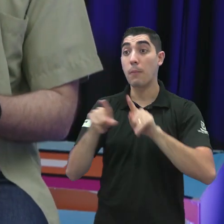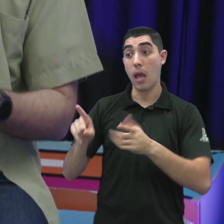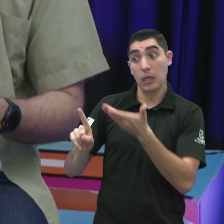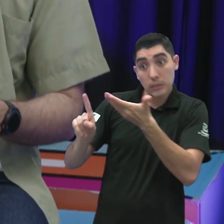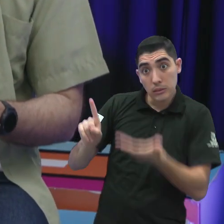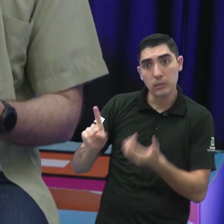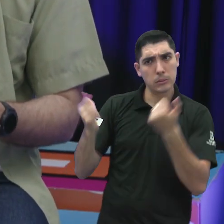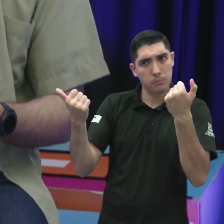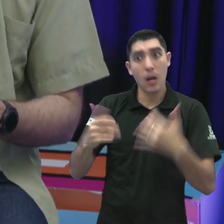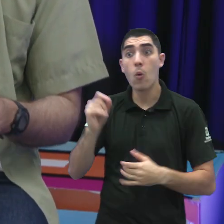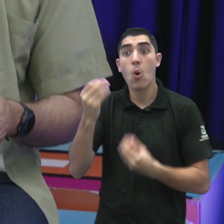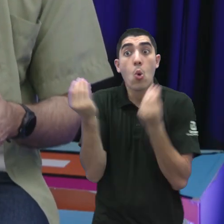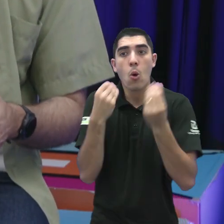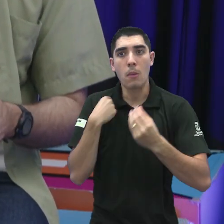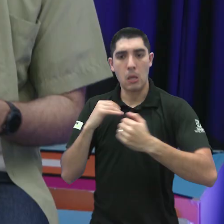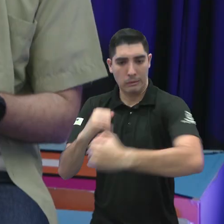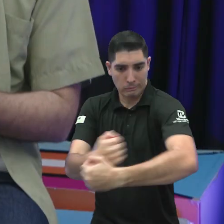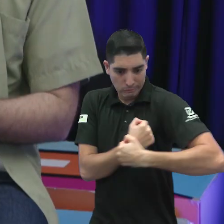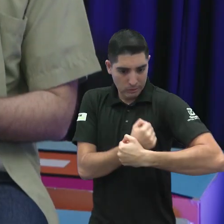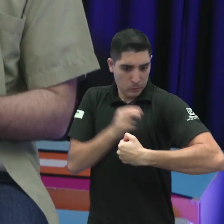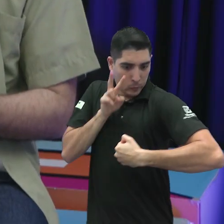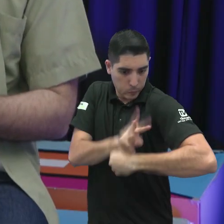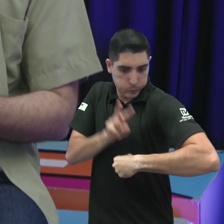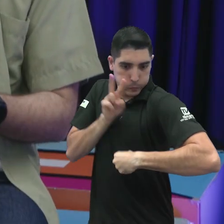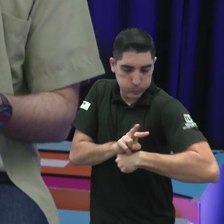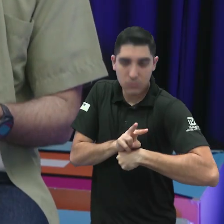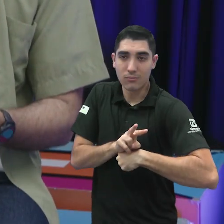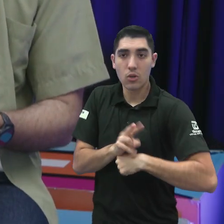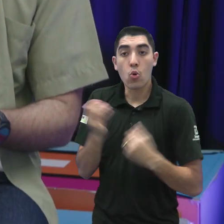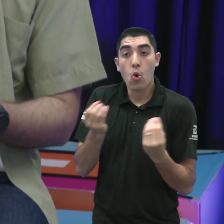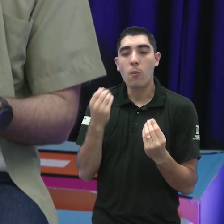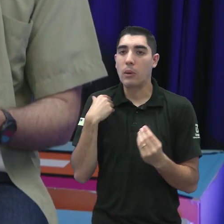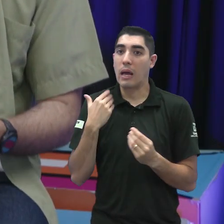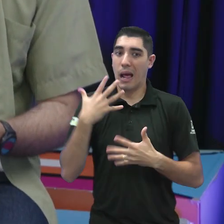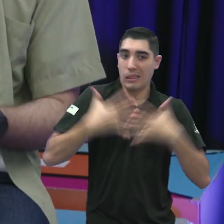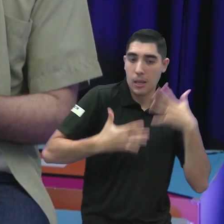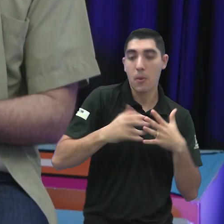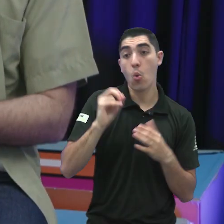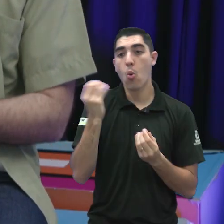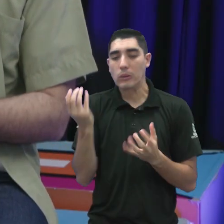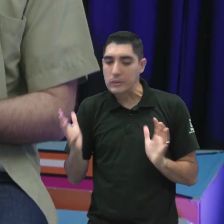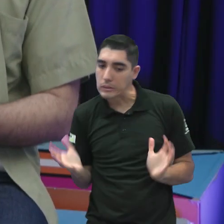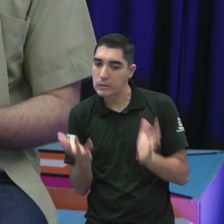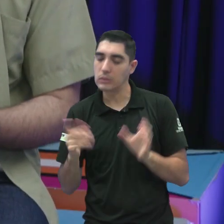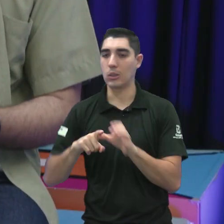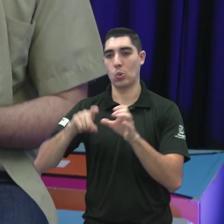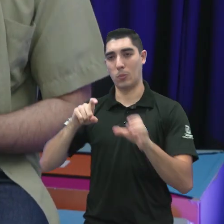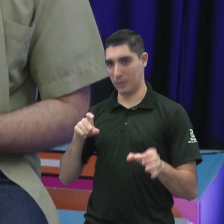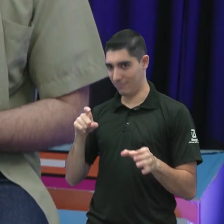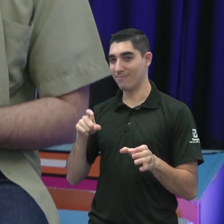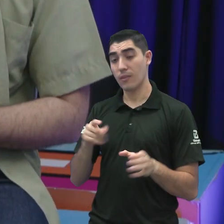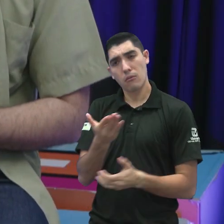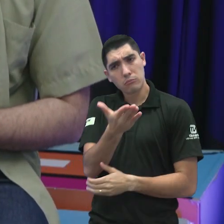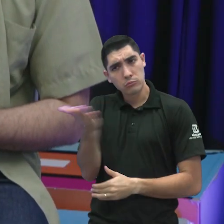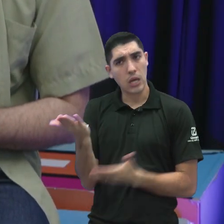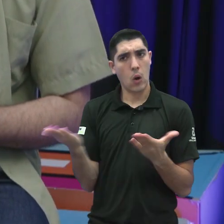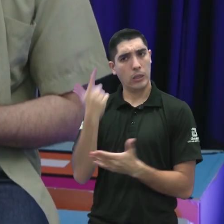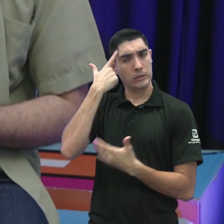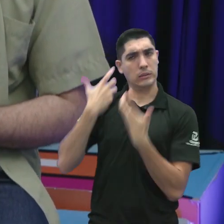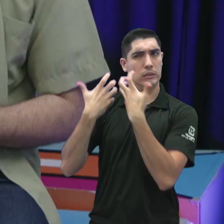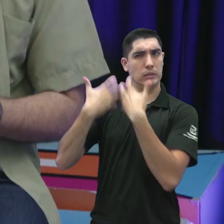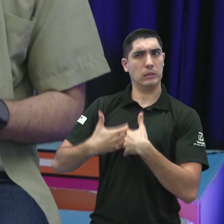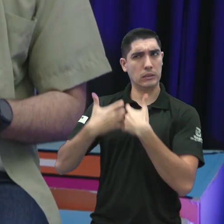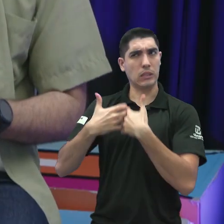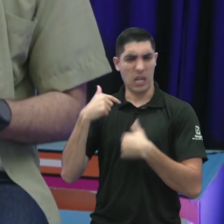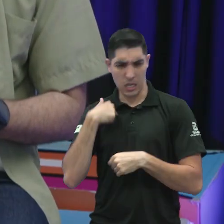impactos dessa superproteção na construção da autonomia e da autoestima do jovem e da criança. Você aí de casa também pode